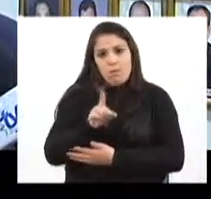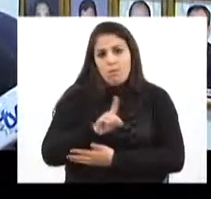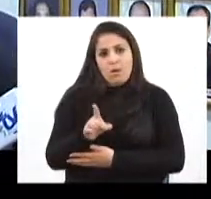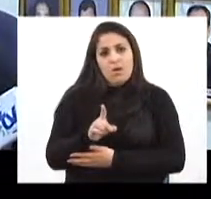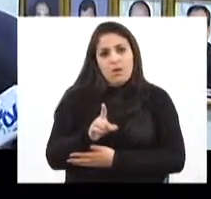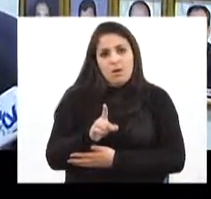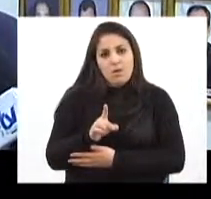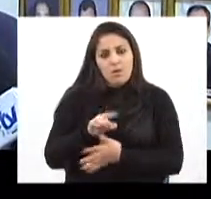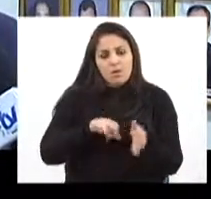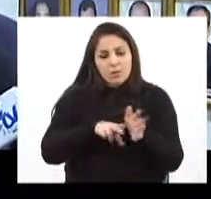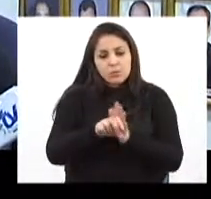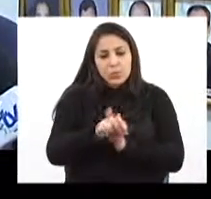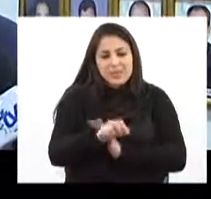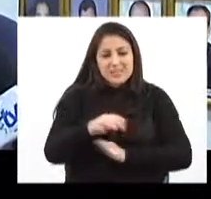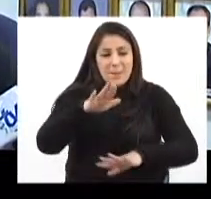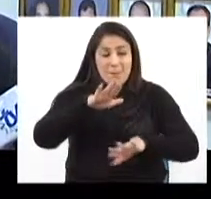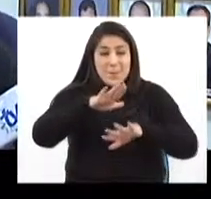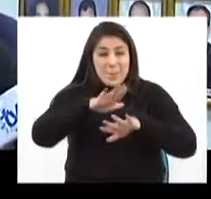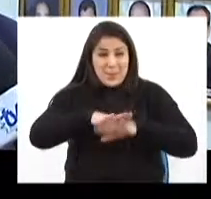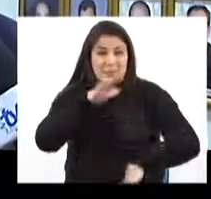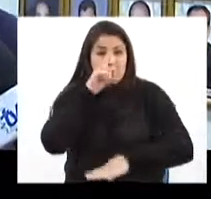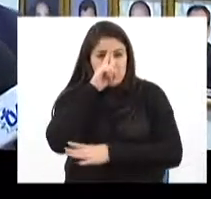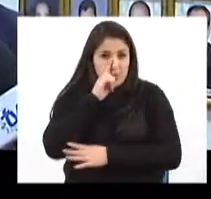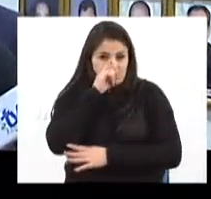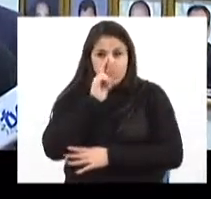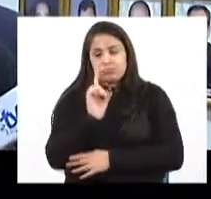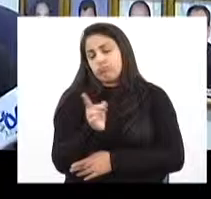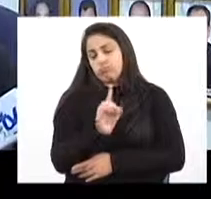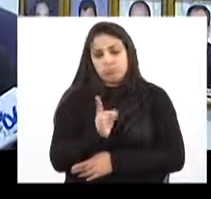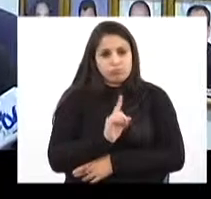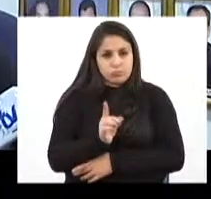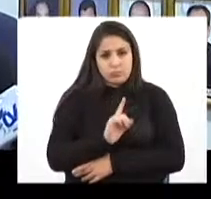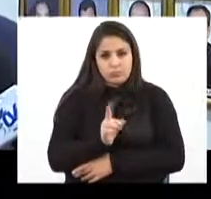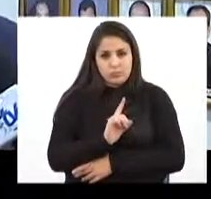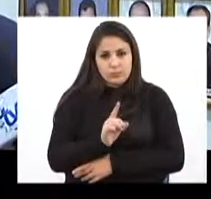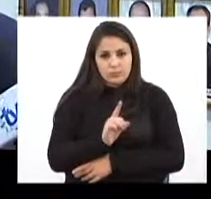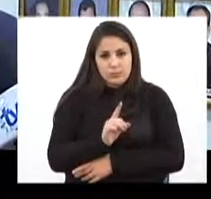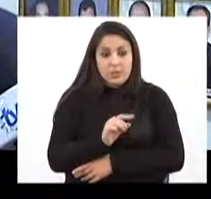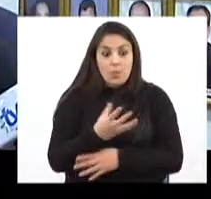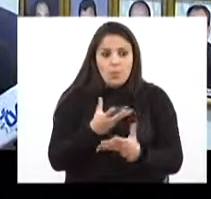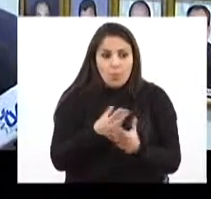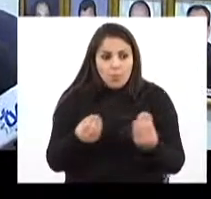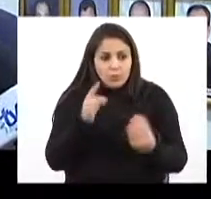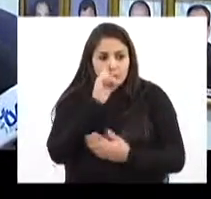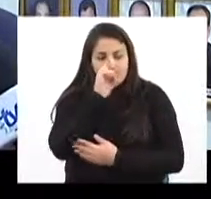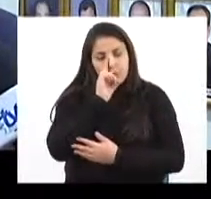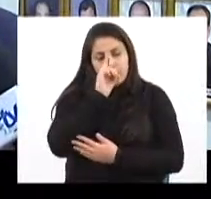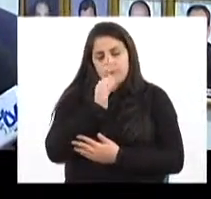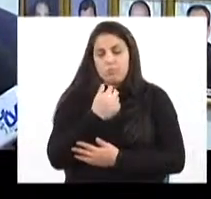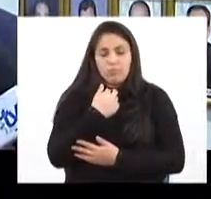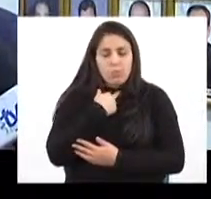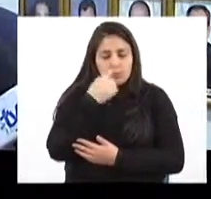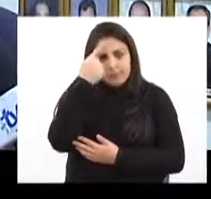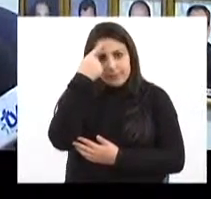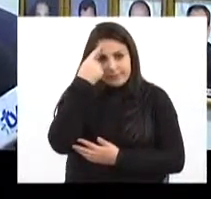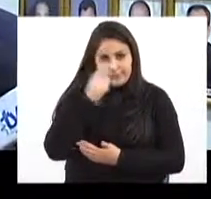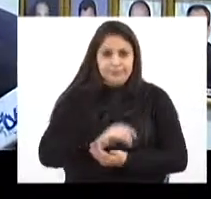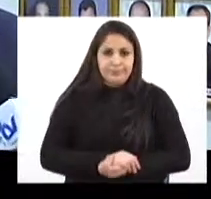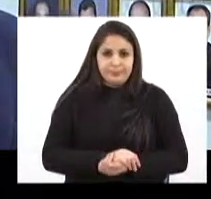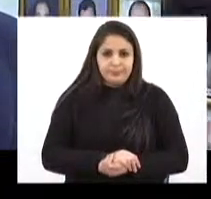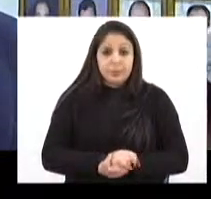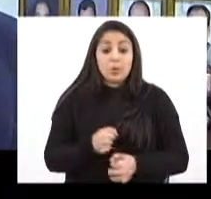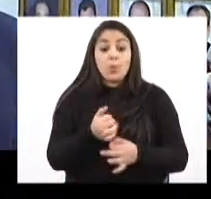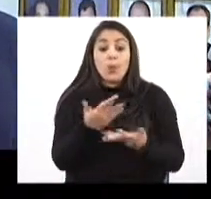é uma bactéria, digamos assim, das mais violentas, né? Seria uma bactéria não tão virulenta como se pode